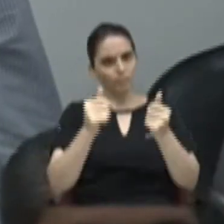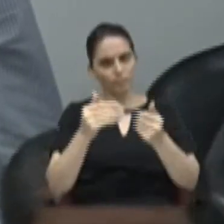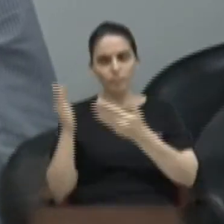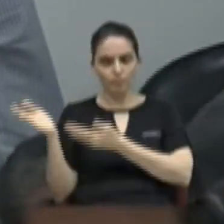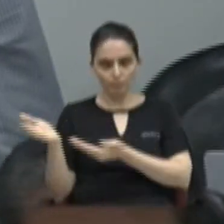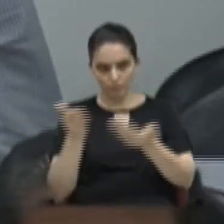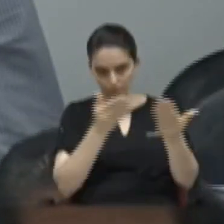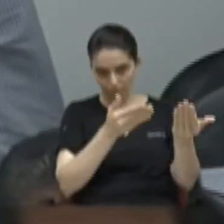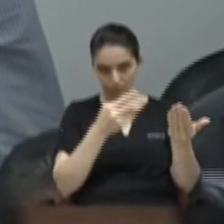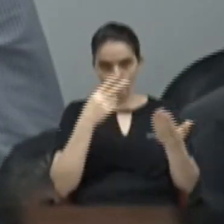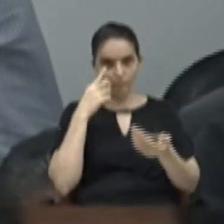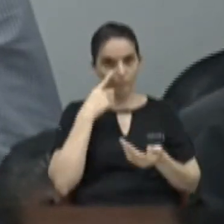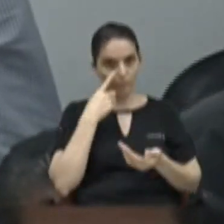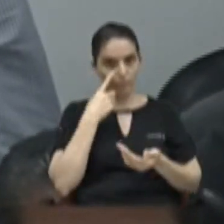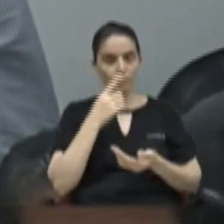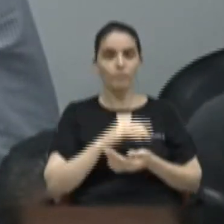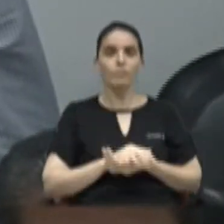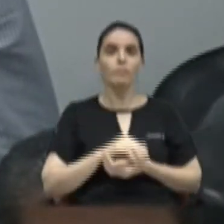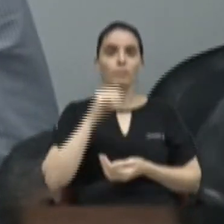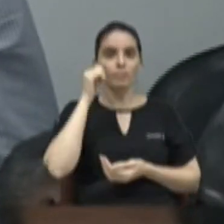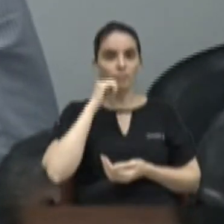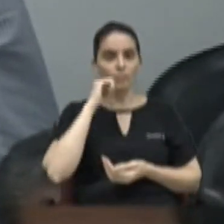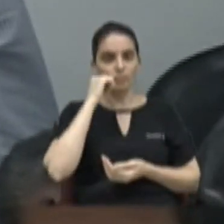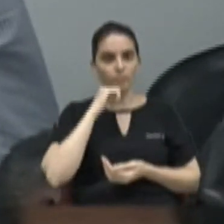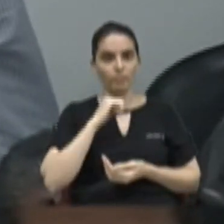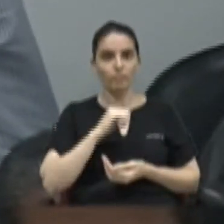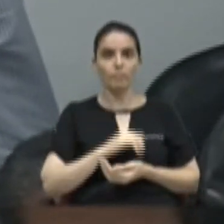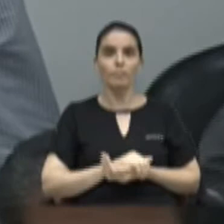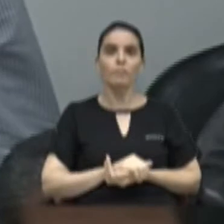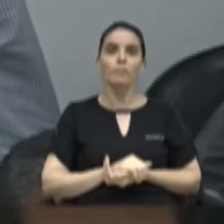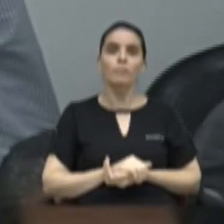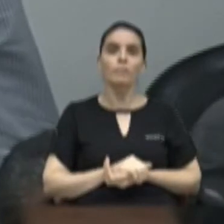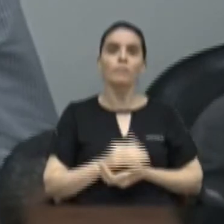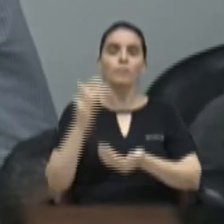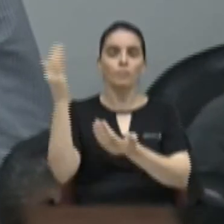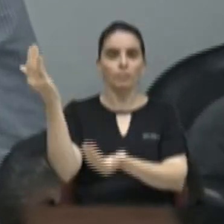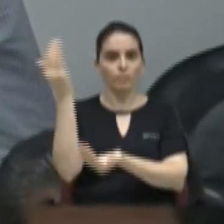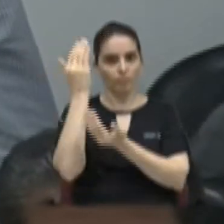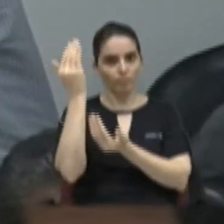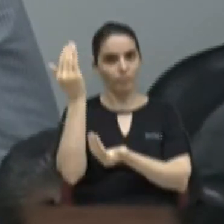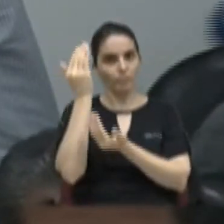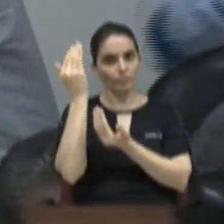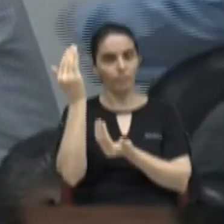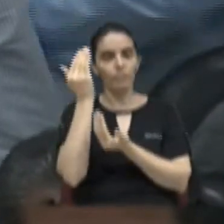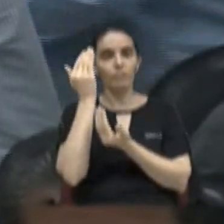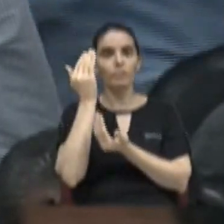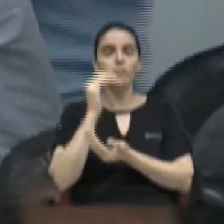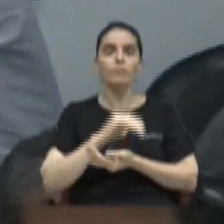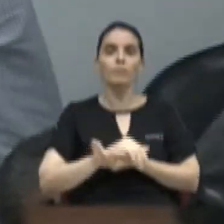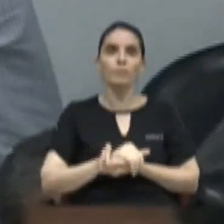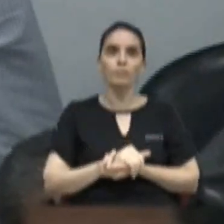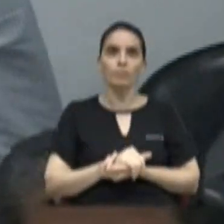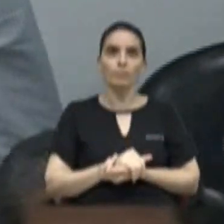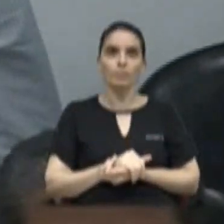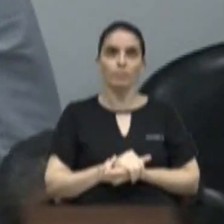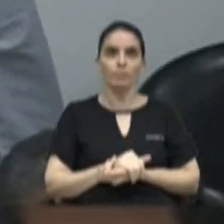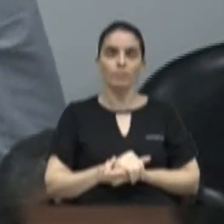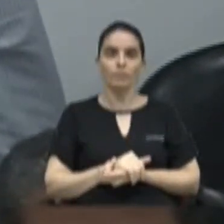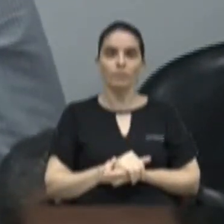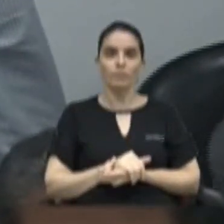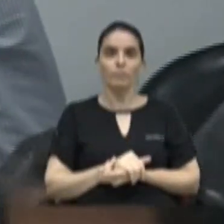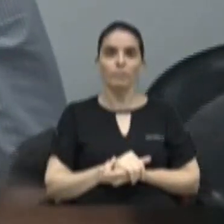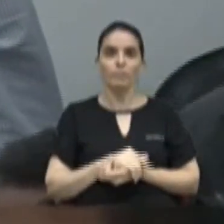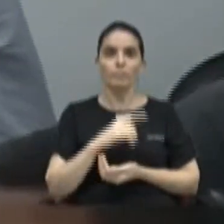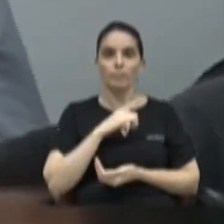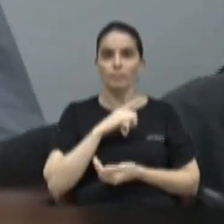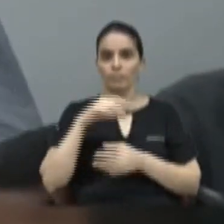convidados, e as mulheres da Câmara, logicamente, serão homenageadas. É, então, eu sei que tem o título de cidadão